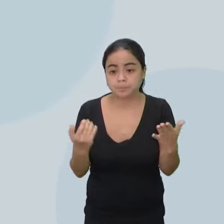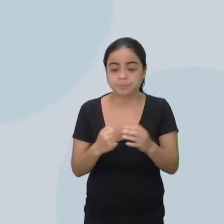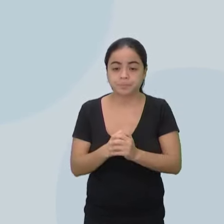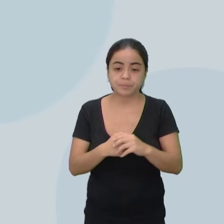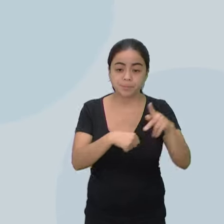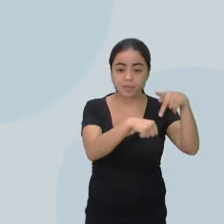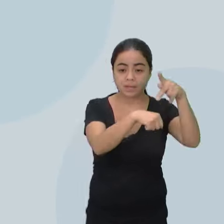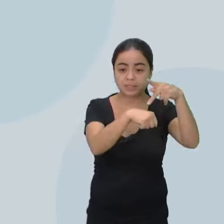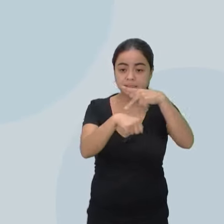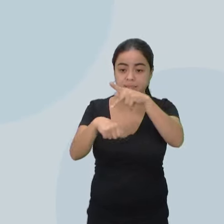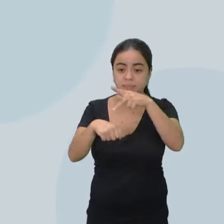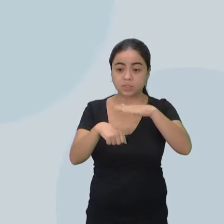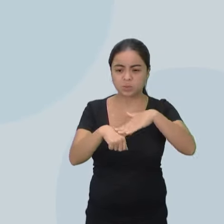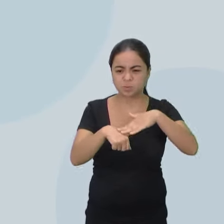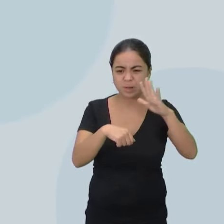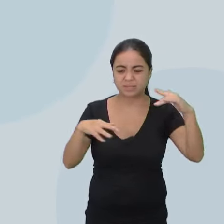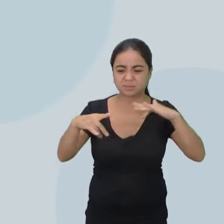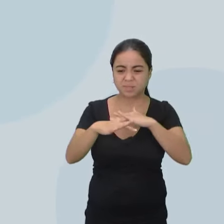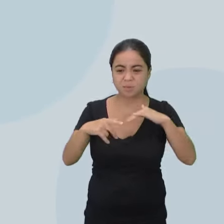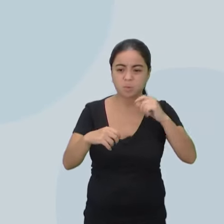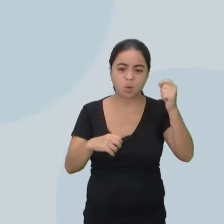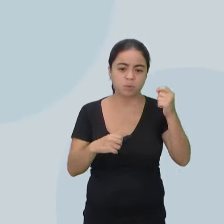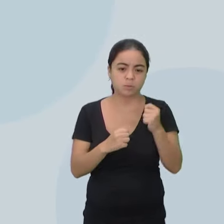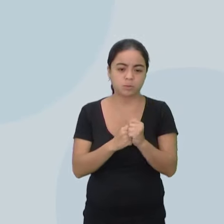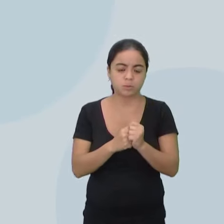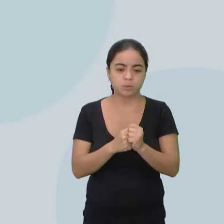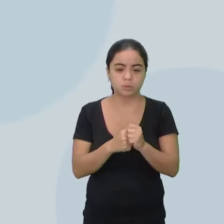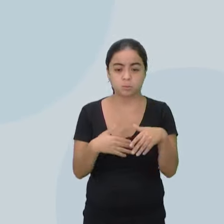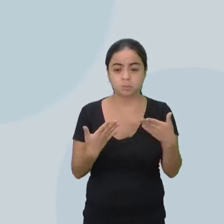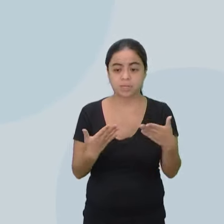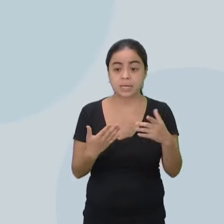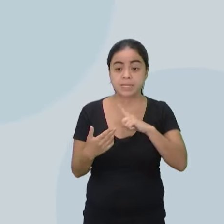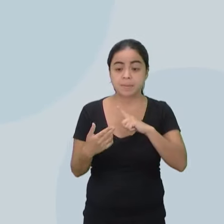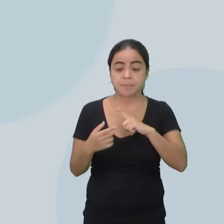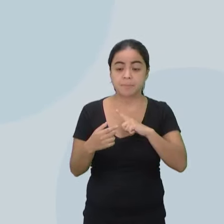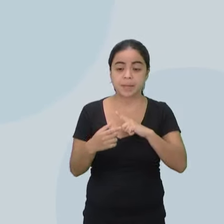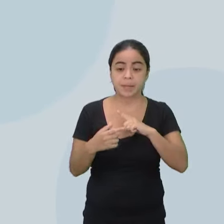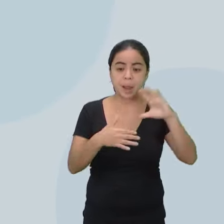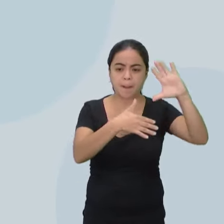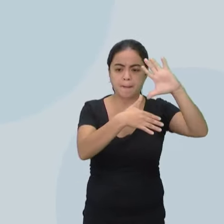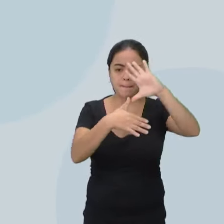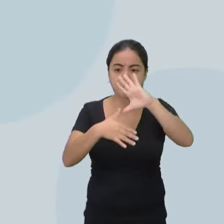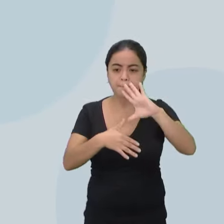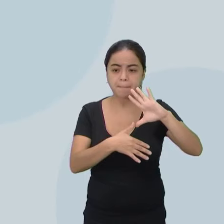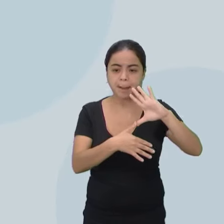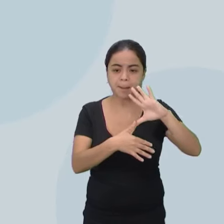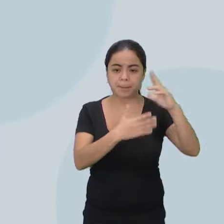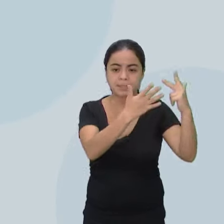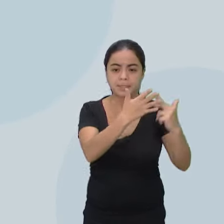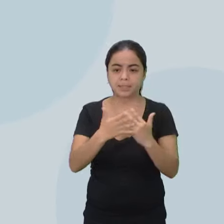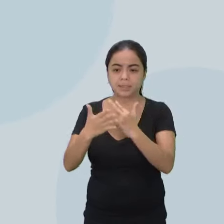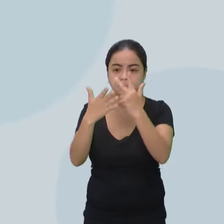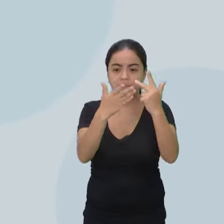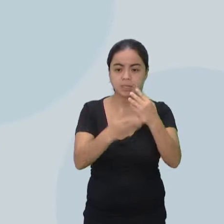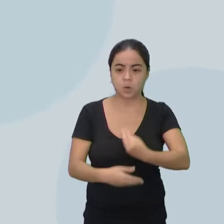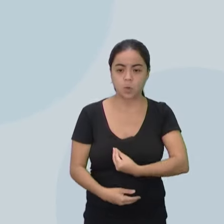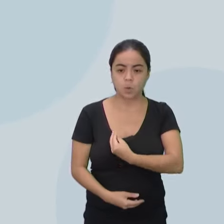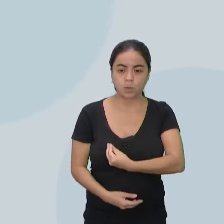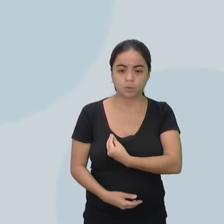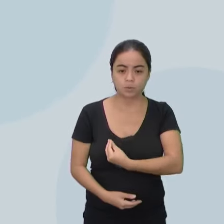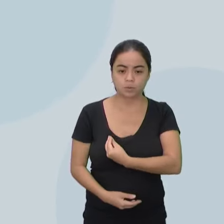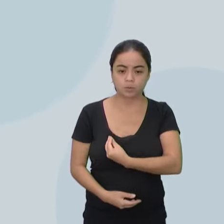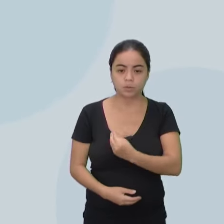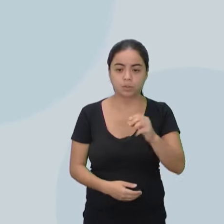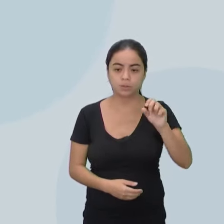mais que outros, né? E tente fazer mapas, né, esquemas, desenhos sobre o funcionamento aí, então,